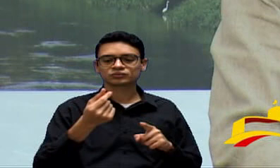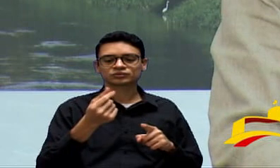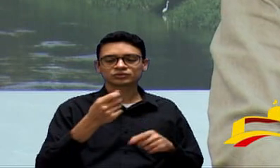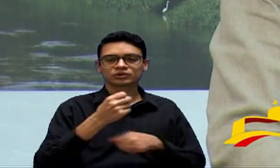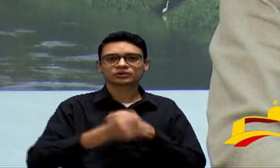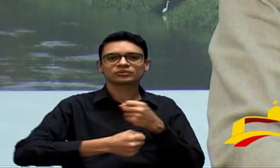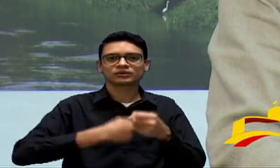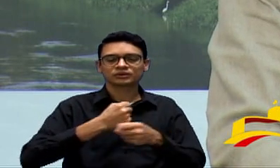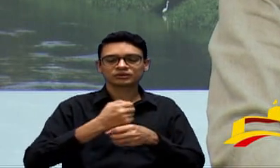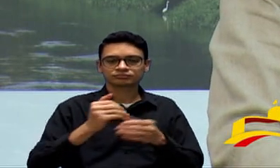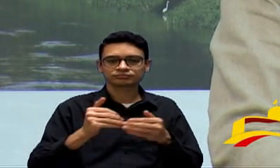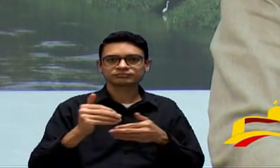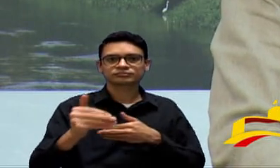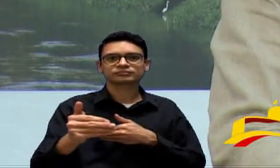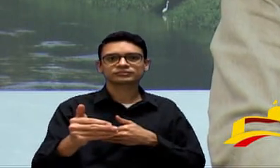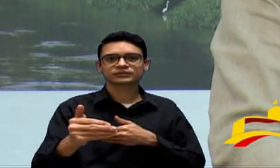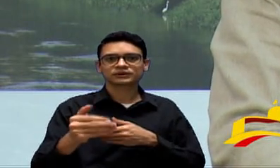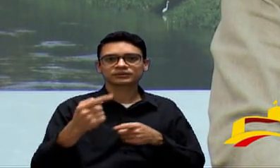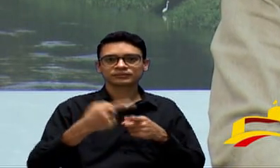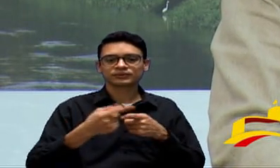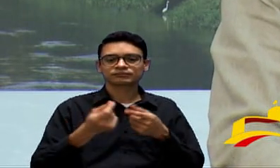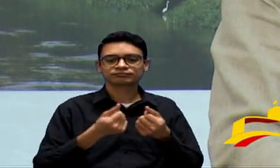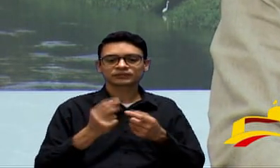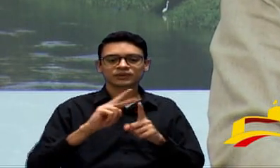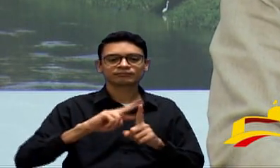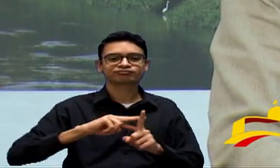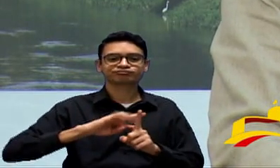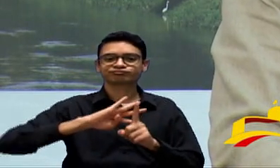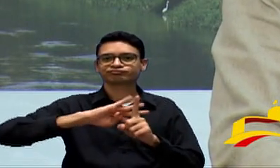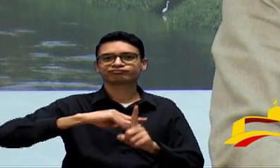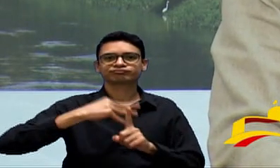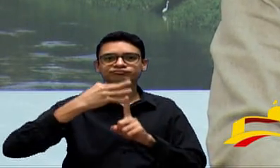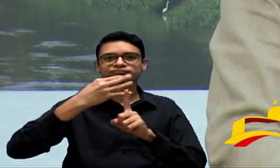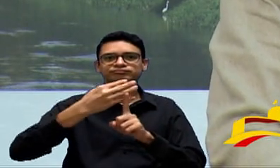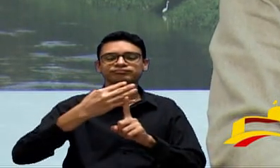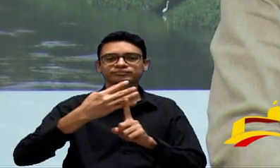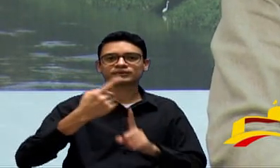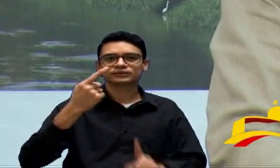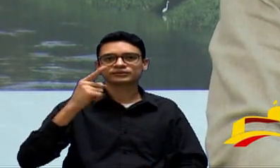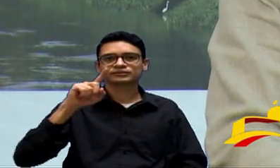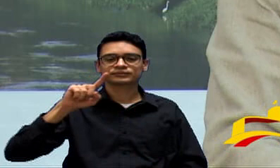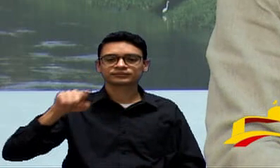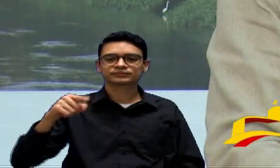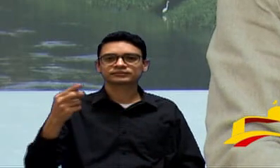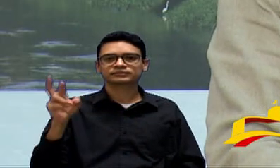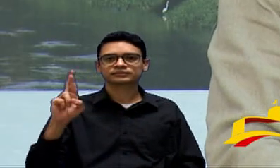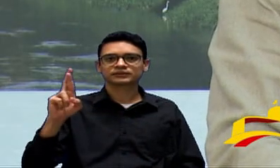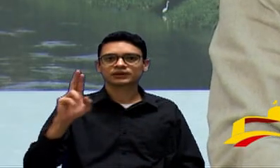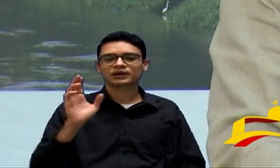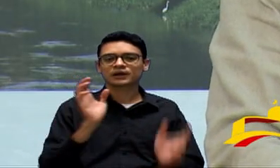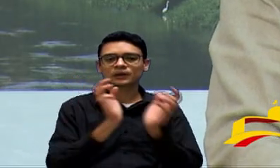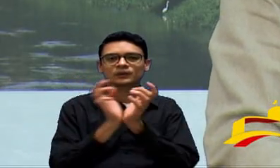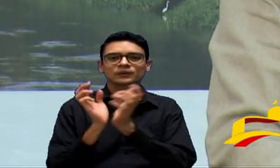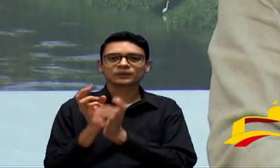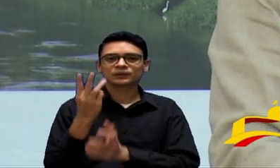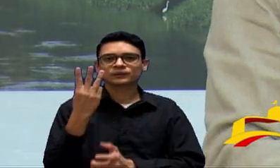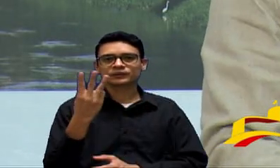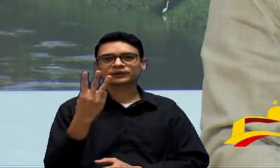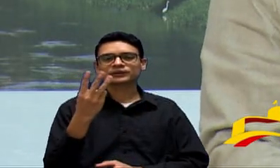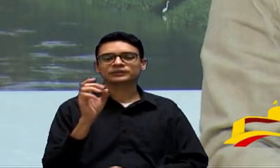ano que vem, que é uma verba já quase 4 vezes maior que essa de 1 milhão de reais. São 3 equipes só trabalhando em Sorocaba.